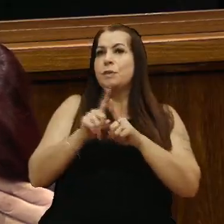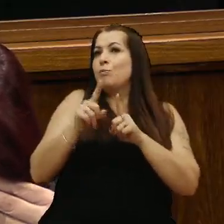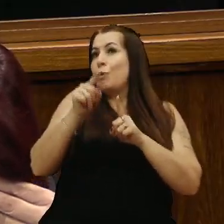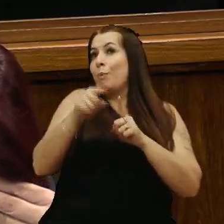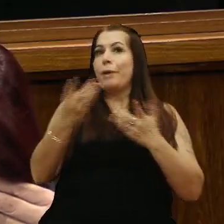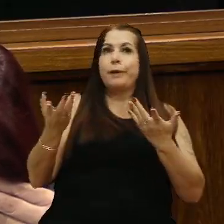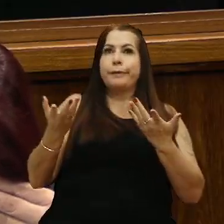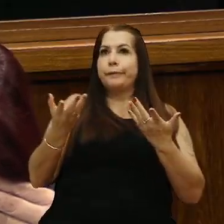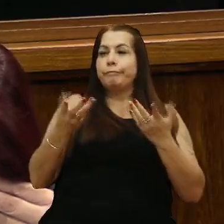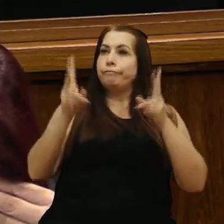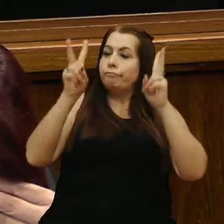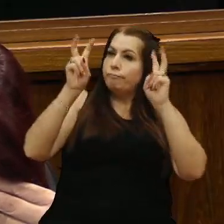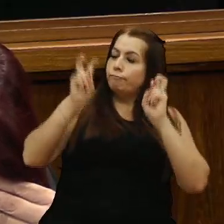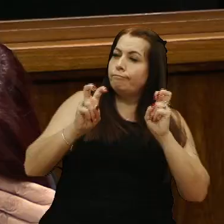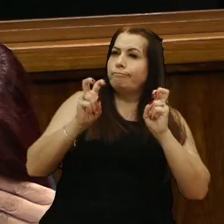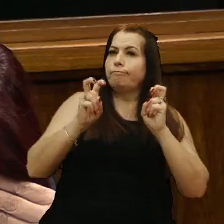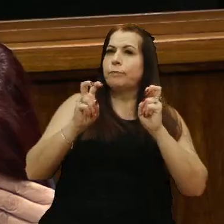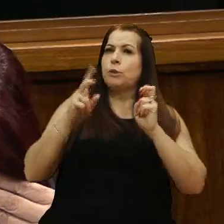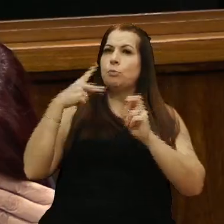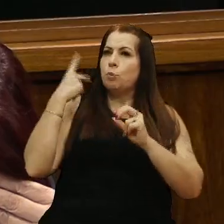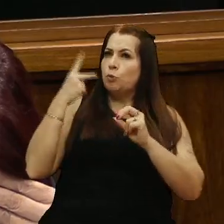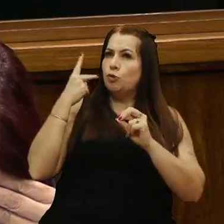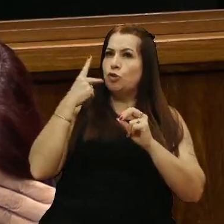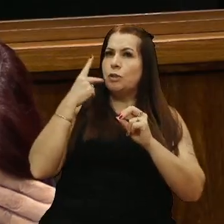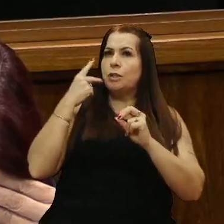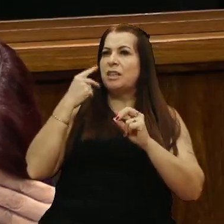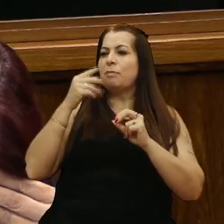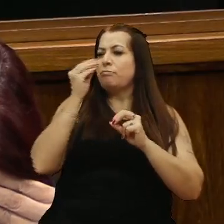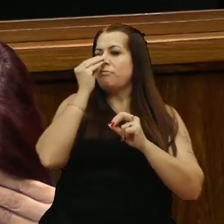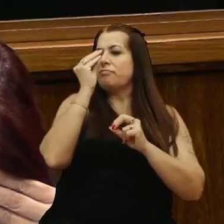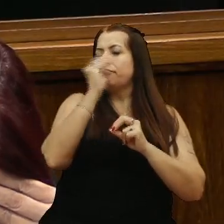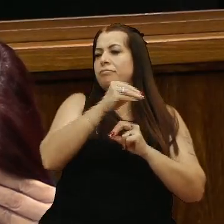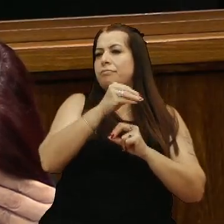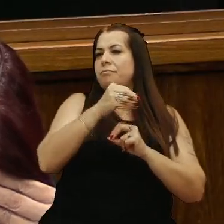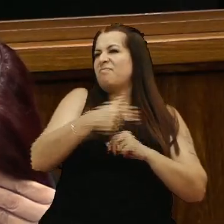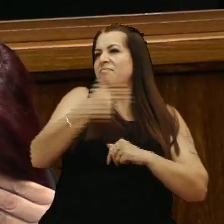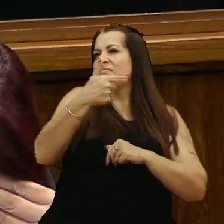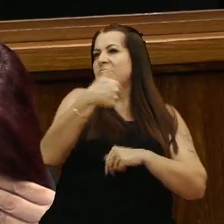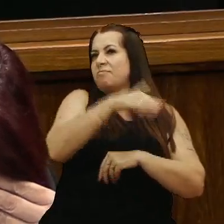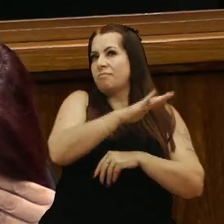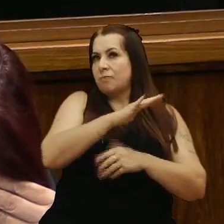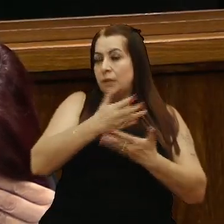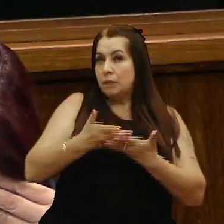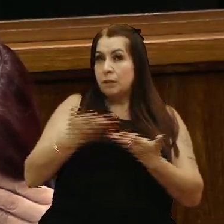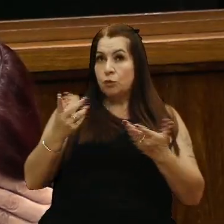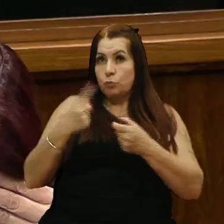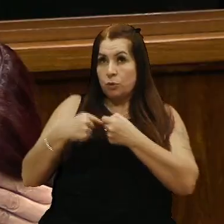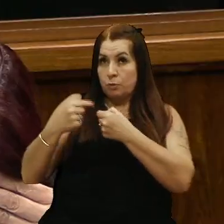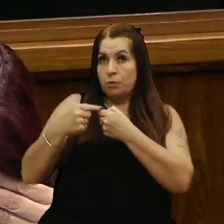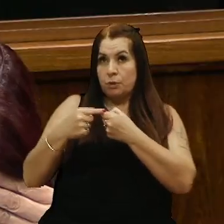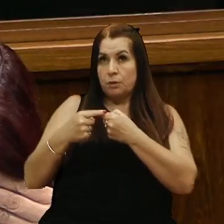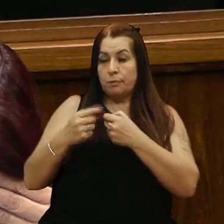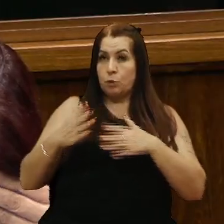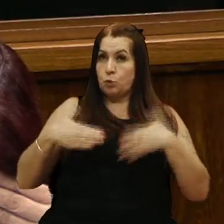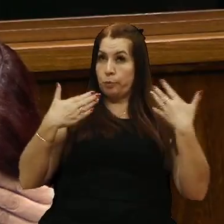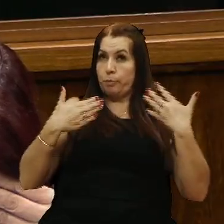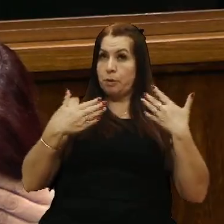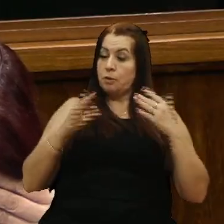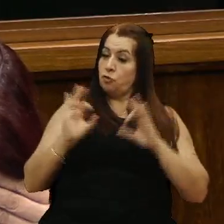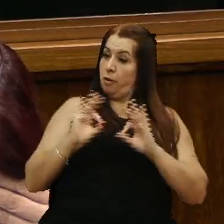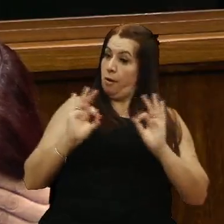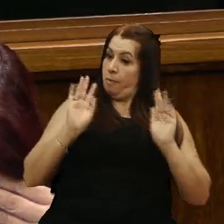esse fosse um tema, uma política secundária no nosso município. Mas, para surpresa de